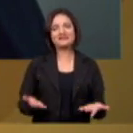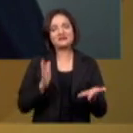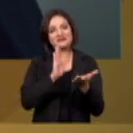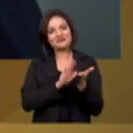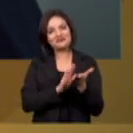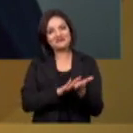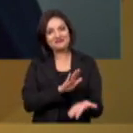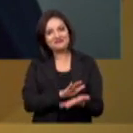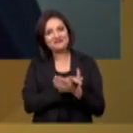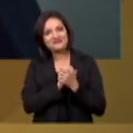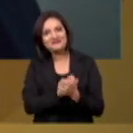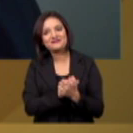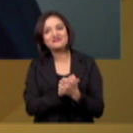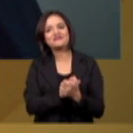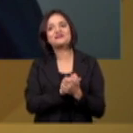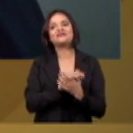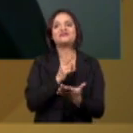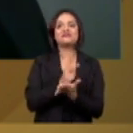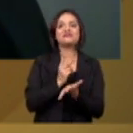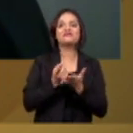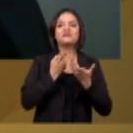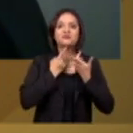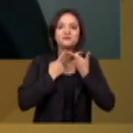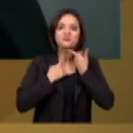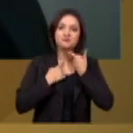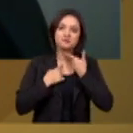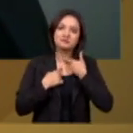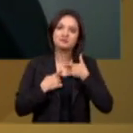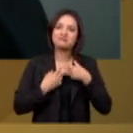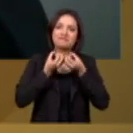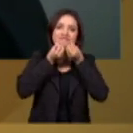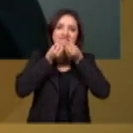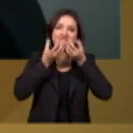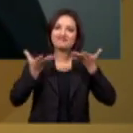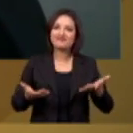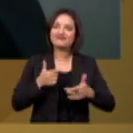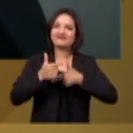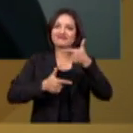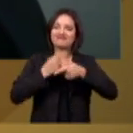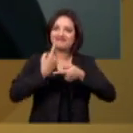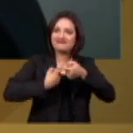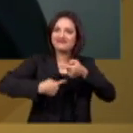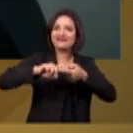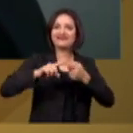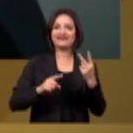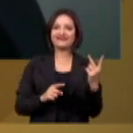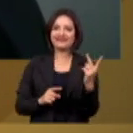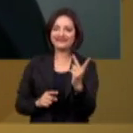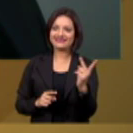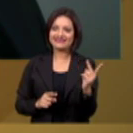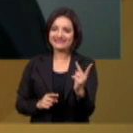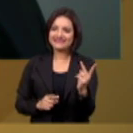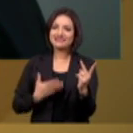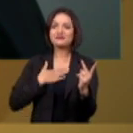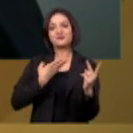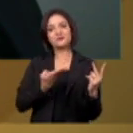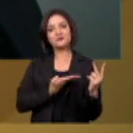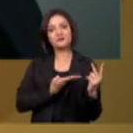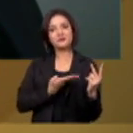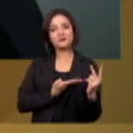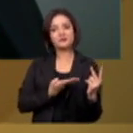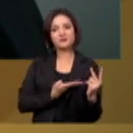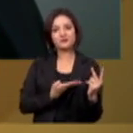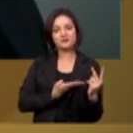o pimento votos de pleno êxito a um dos imigrantes amigos e